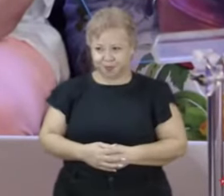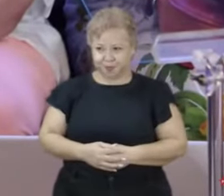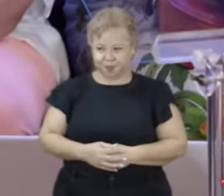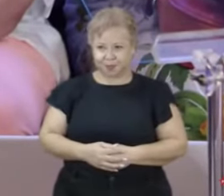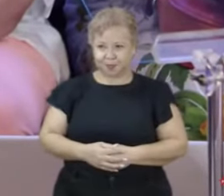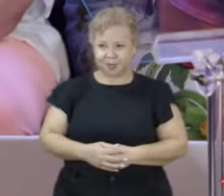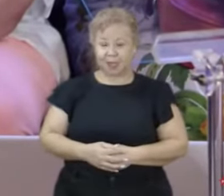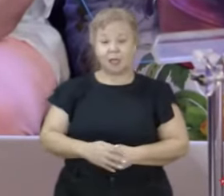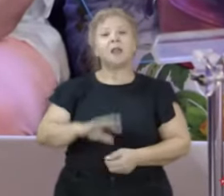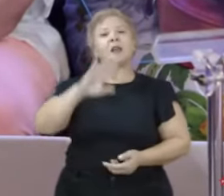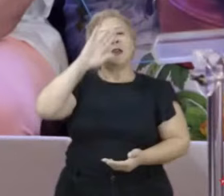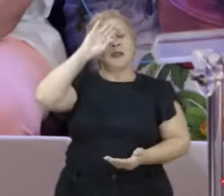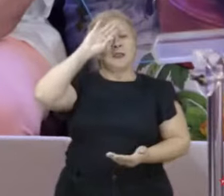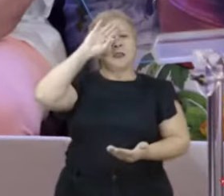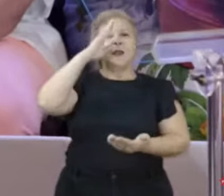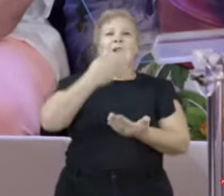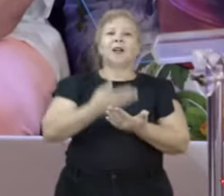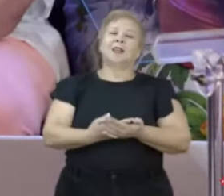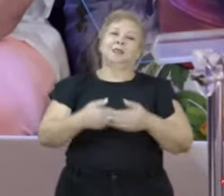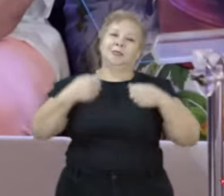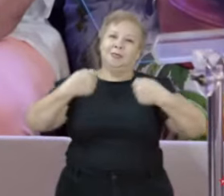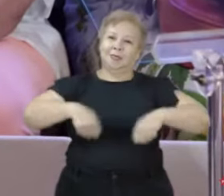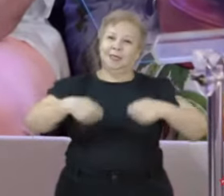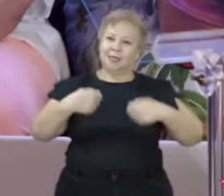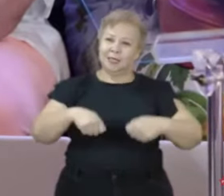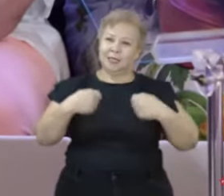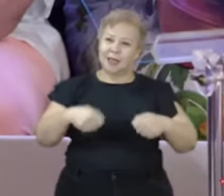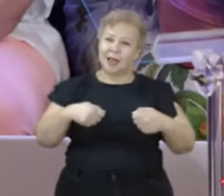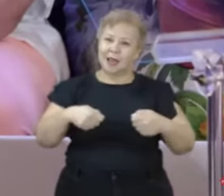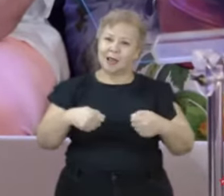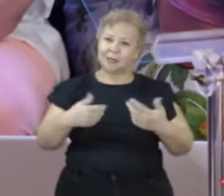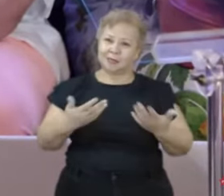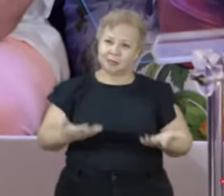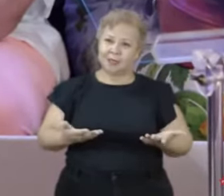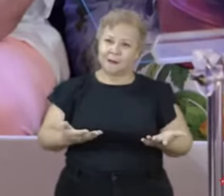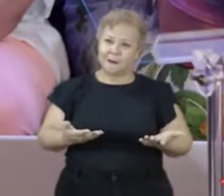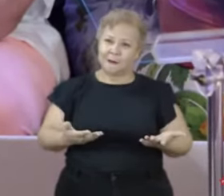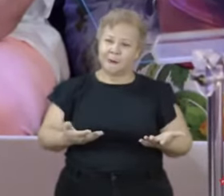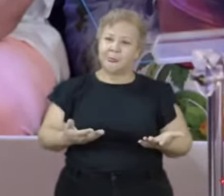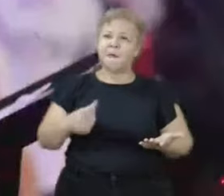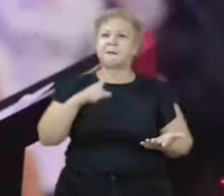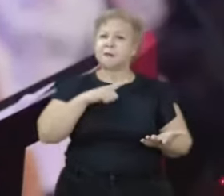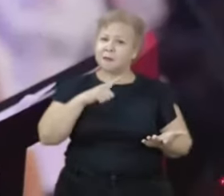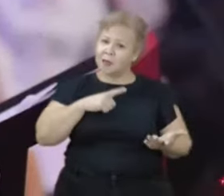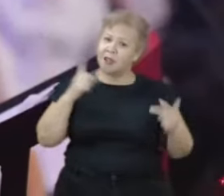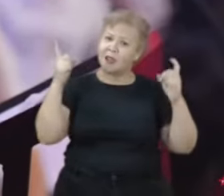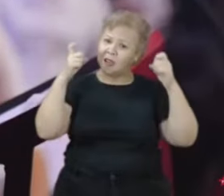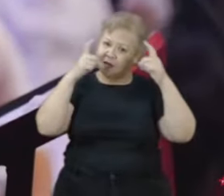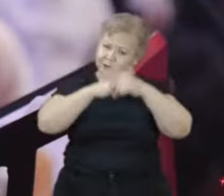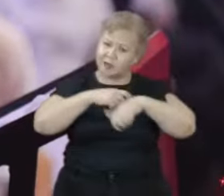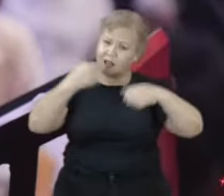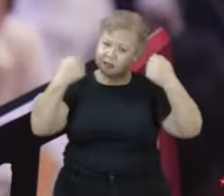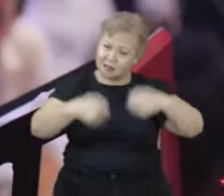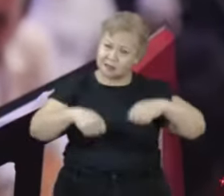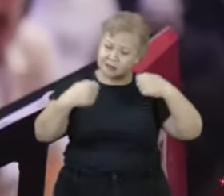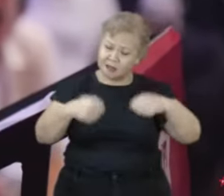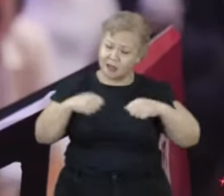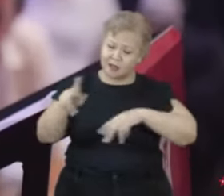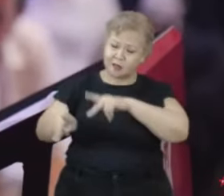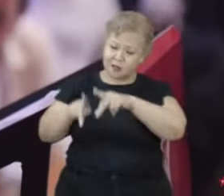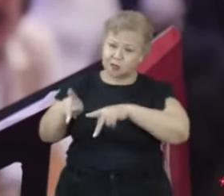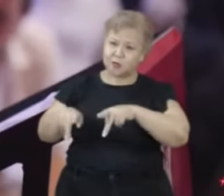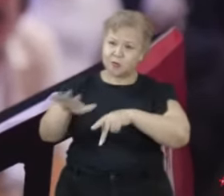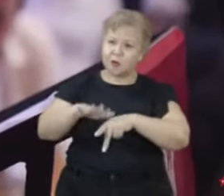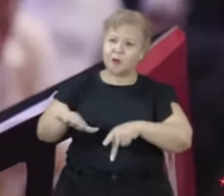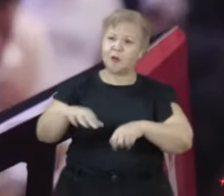Eu creio na necessidade de nós encararmos as dificuldades e demandas do nosso povo. Tem